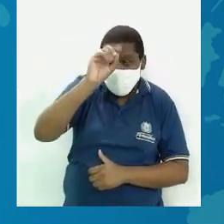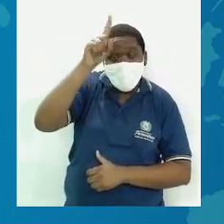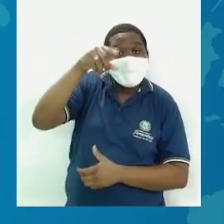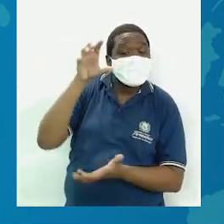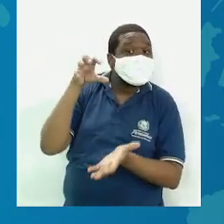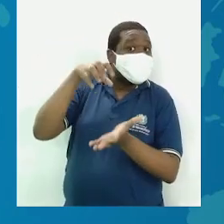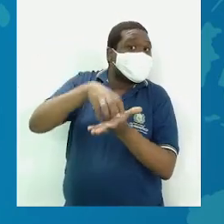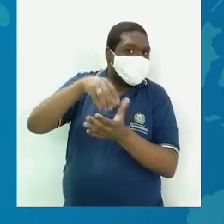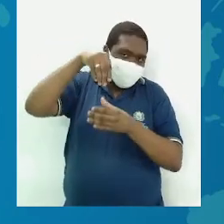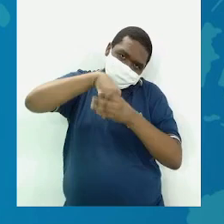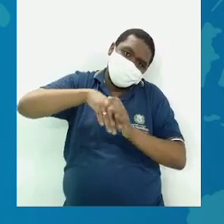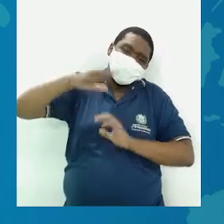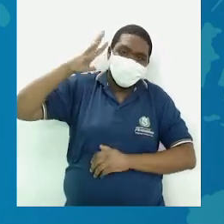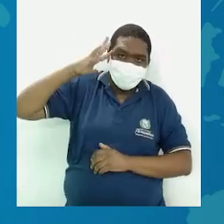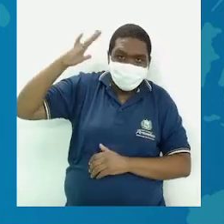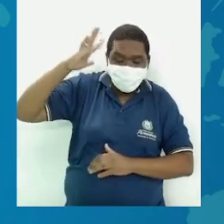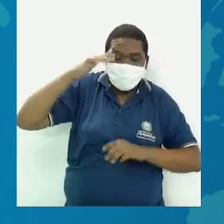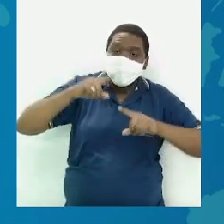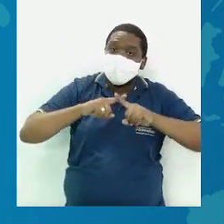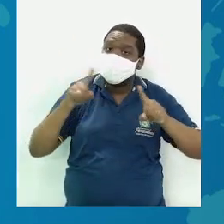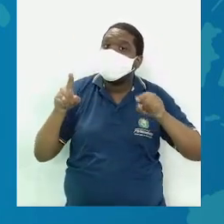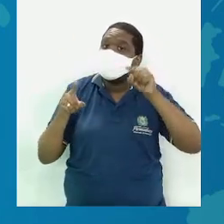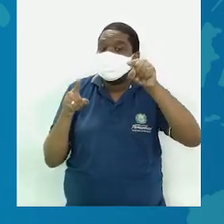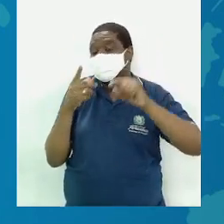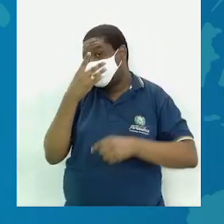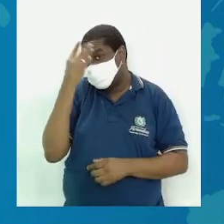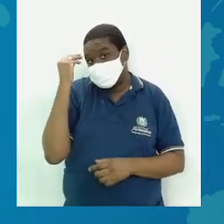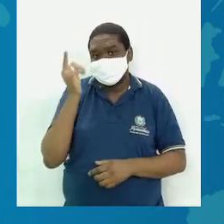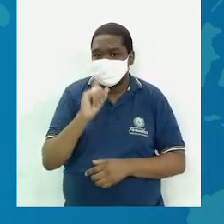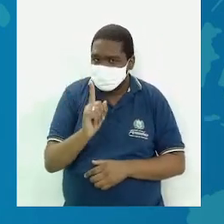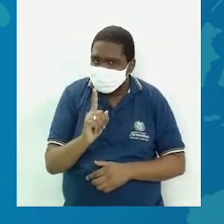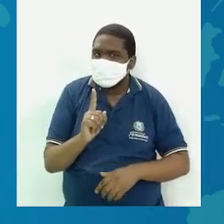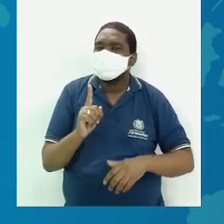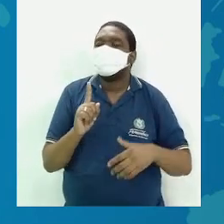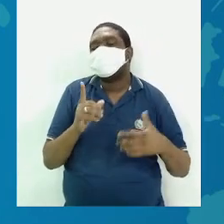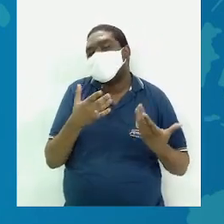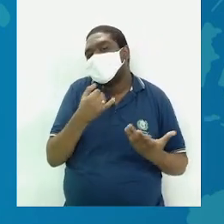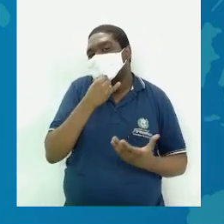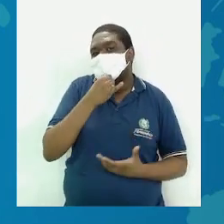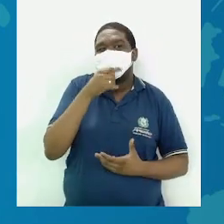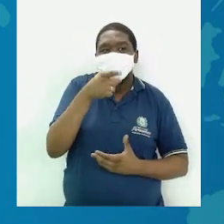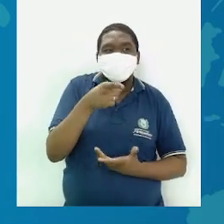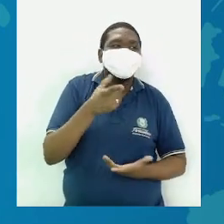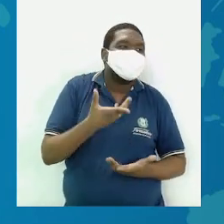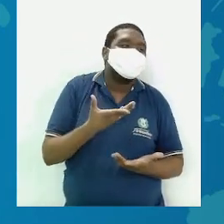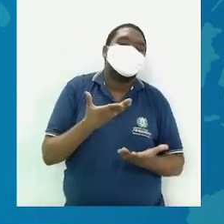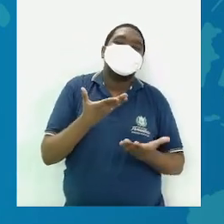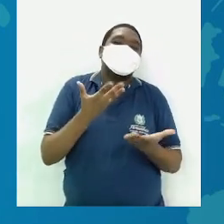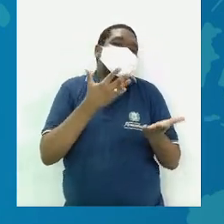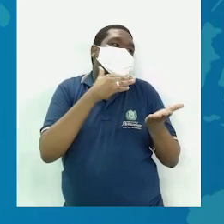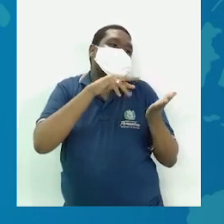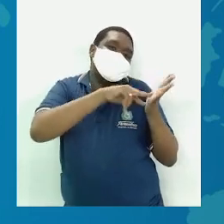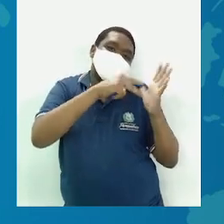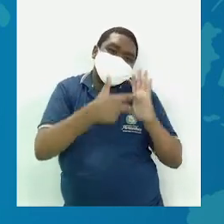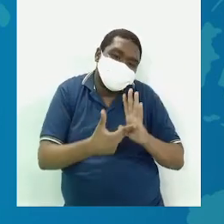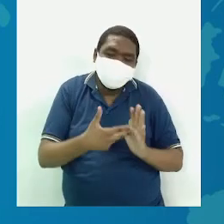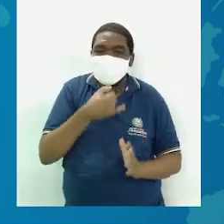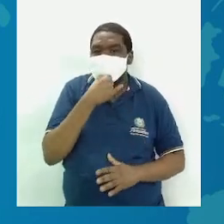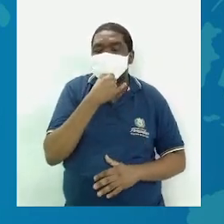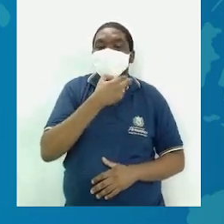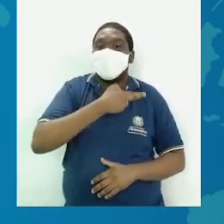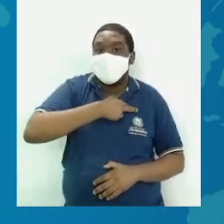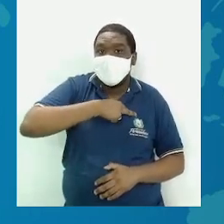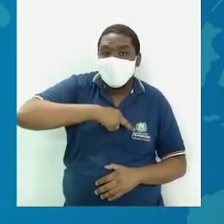filosofia. Porém, não se esqueçam de uma coisa: isso não significou que a religião